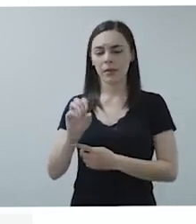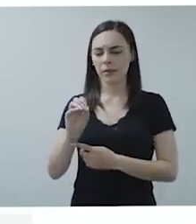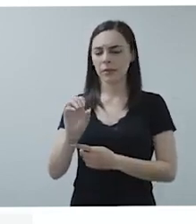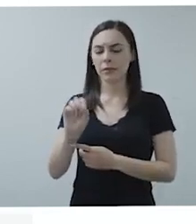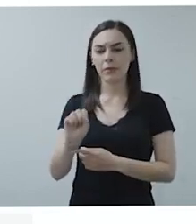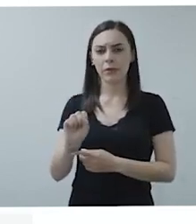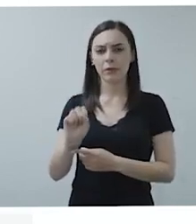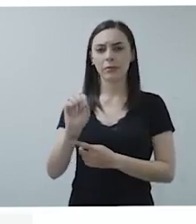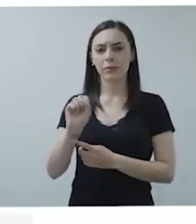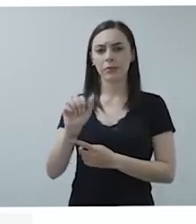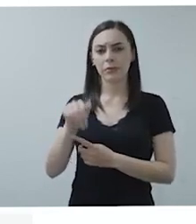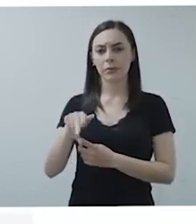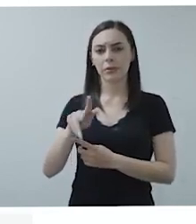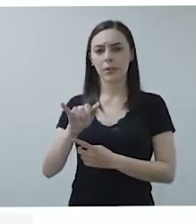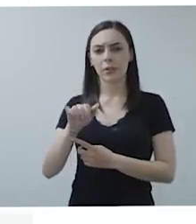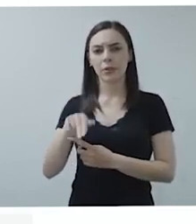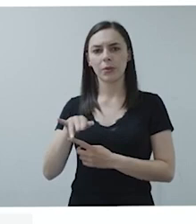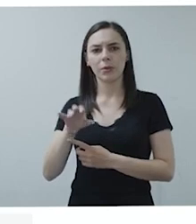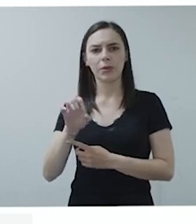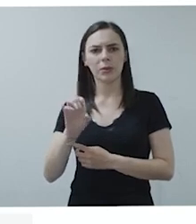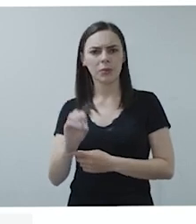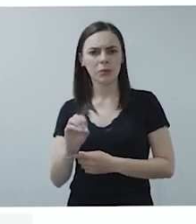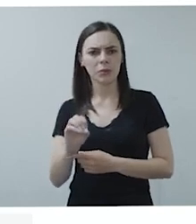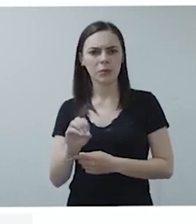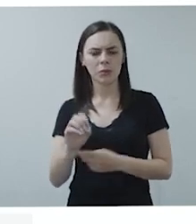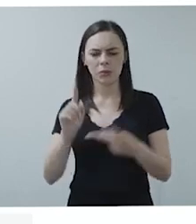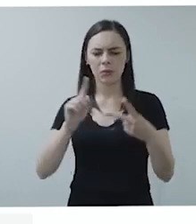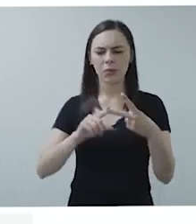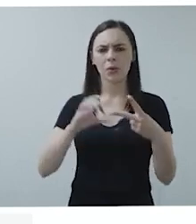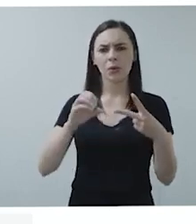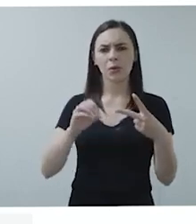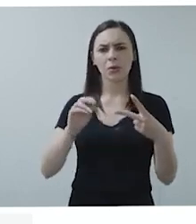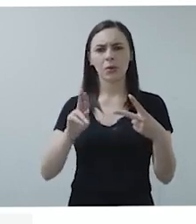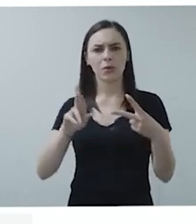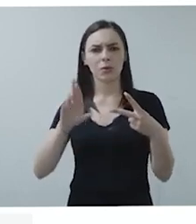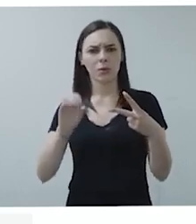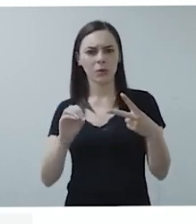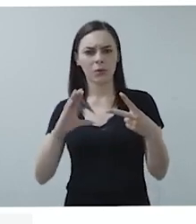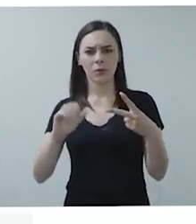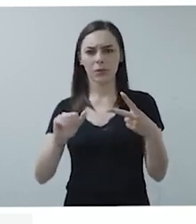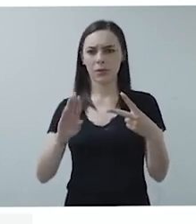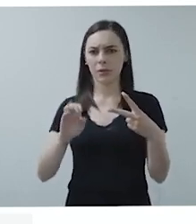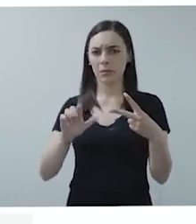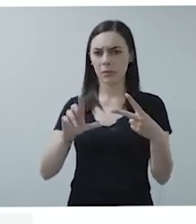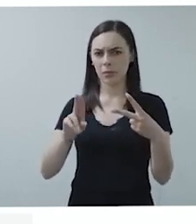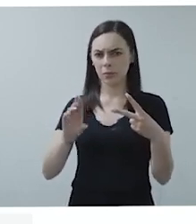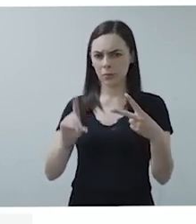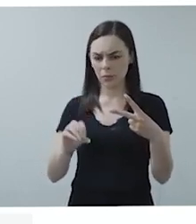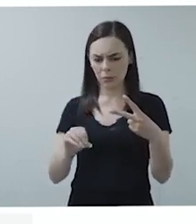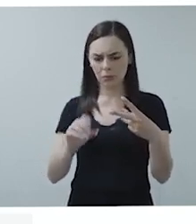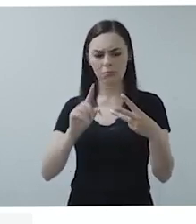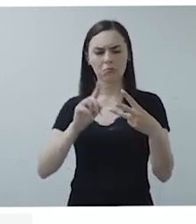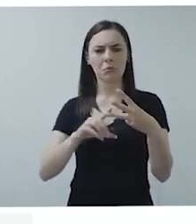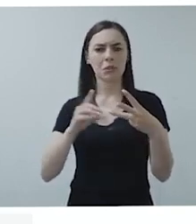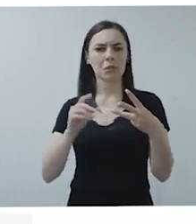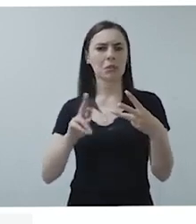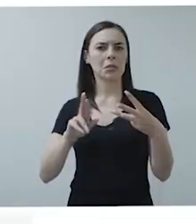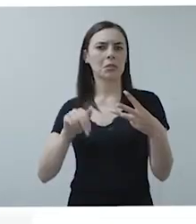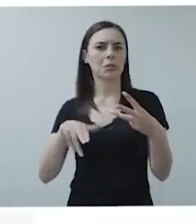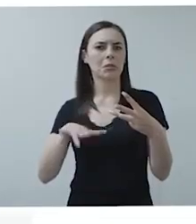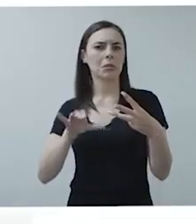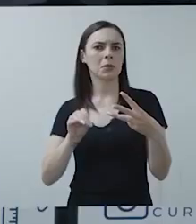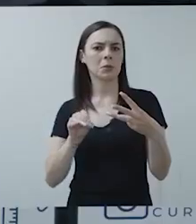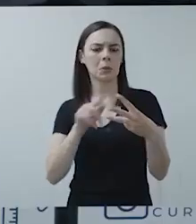Lia não entendeu. Couro cabeludo e crânio. Não tem problema, Lia. Nós vamos ver